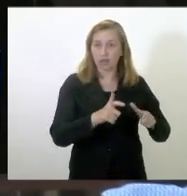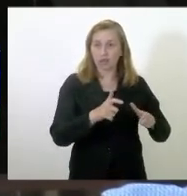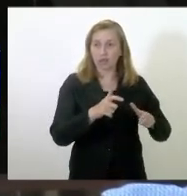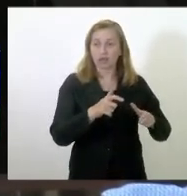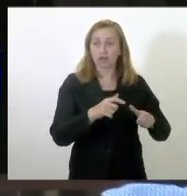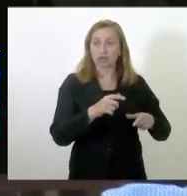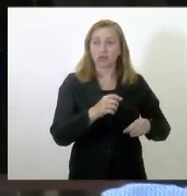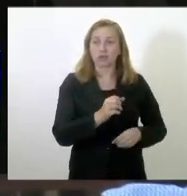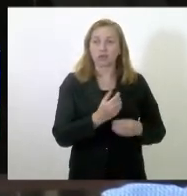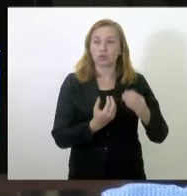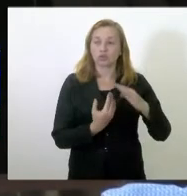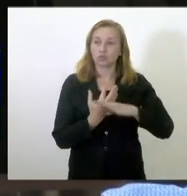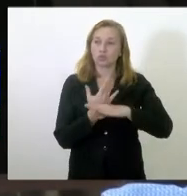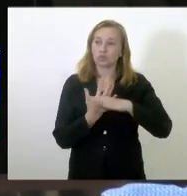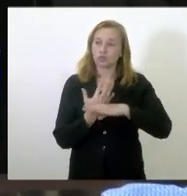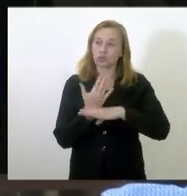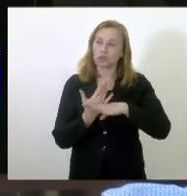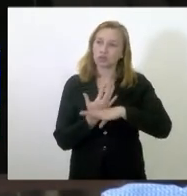Caxias.